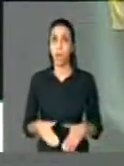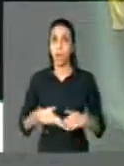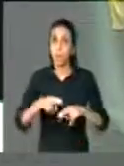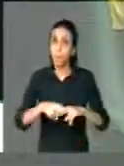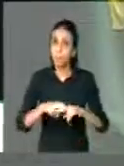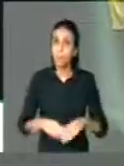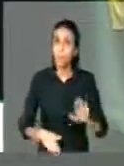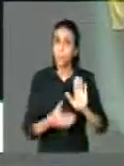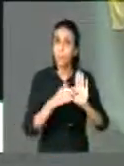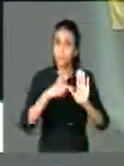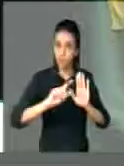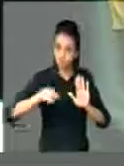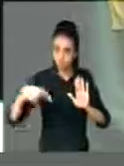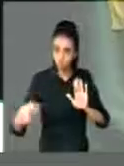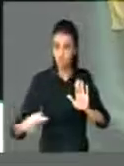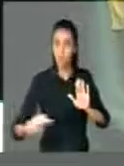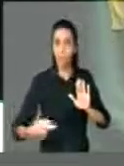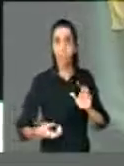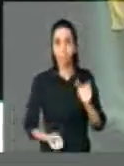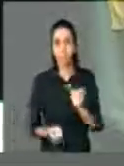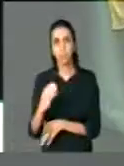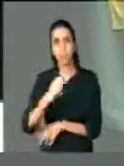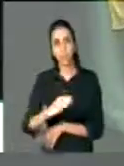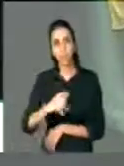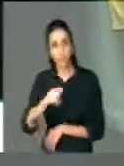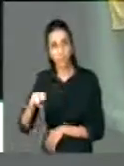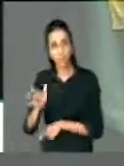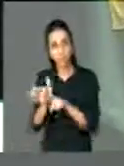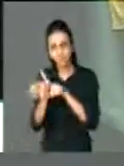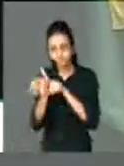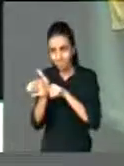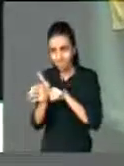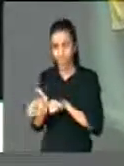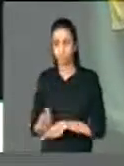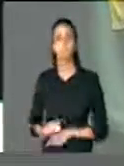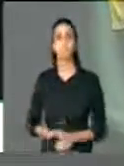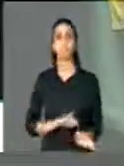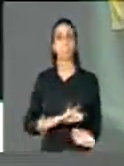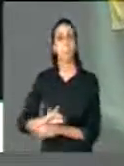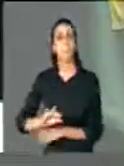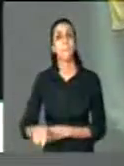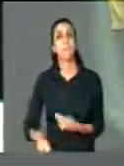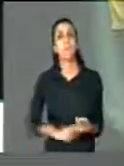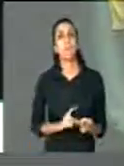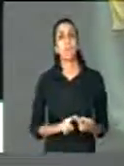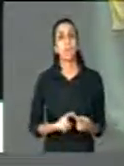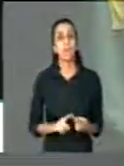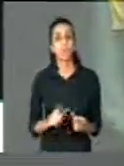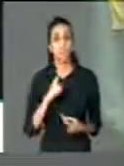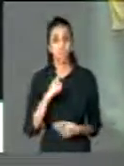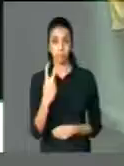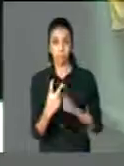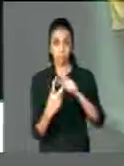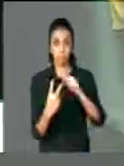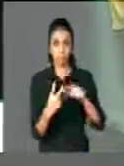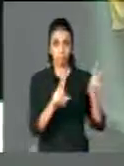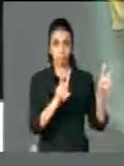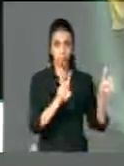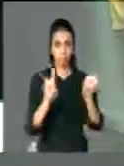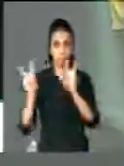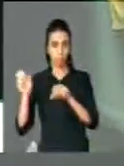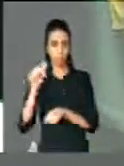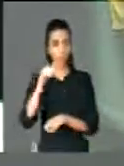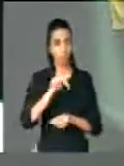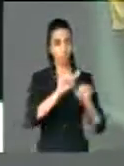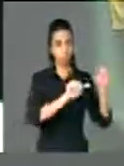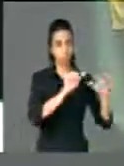vamos propor nessa casa que possa ser instalada uma CPI. Para concluir, eu queria dizer que nós estamos em frente a duas reformas e basicamente nessa